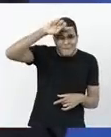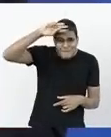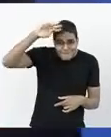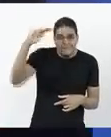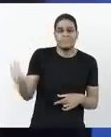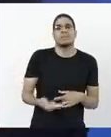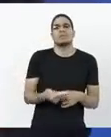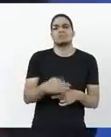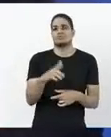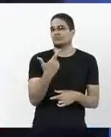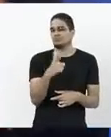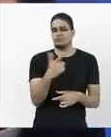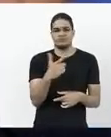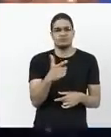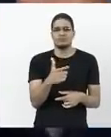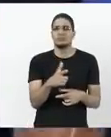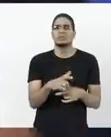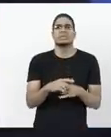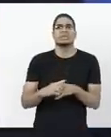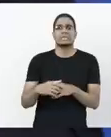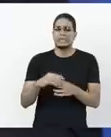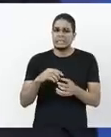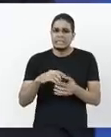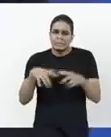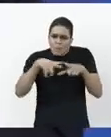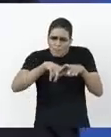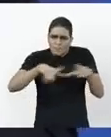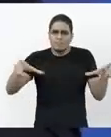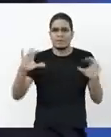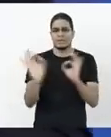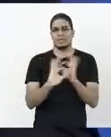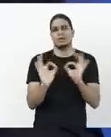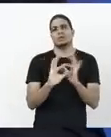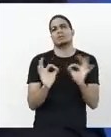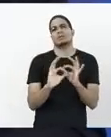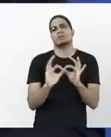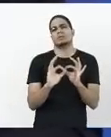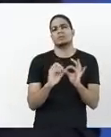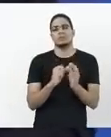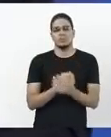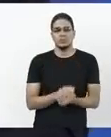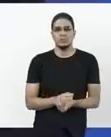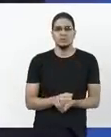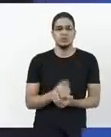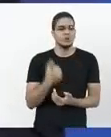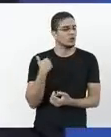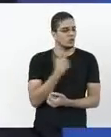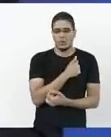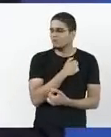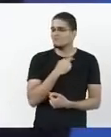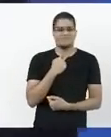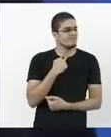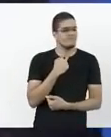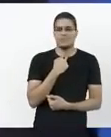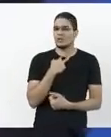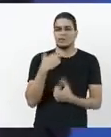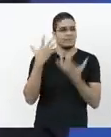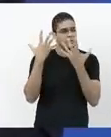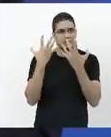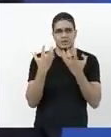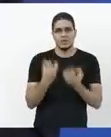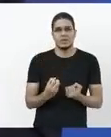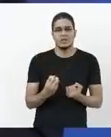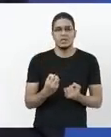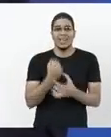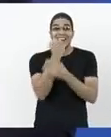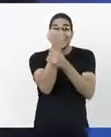saneamento básico. Essas pessoas vivem com os esgotos a céu aberto. Não se pode admitir também, principalmente, que na segurança